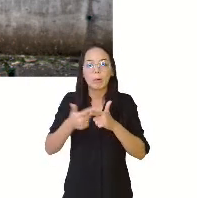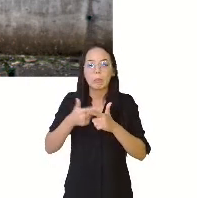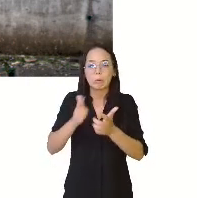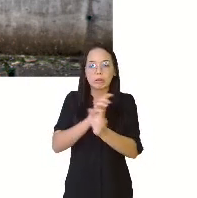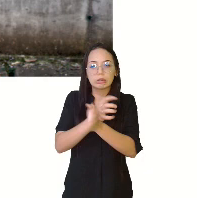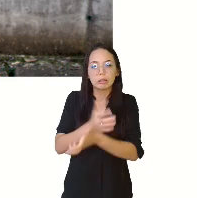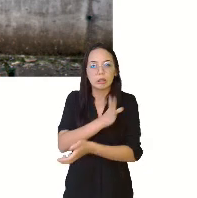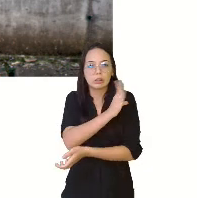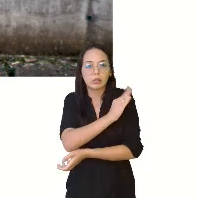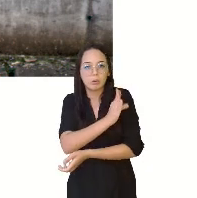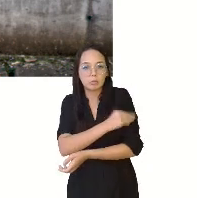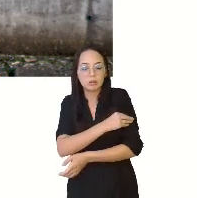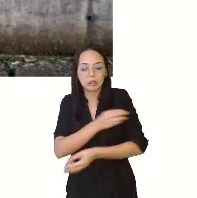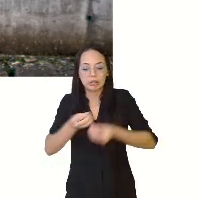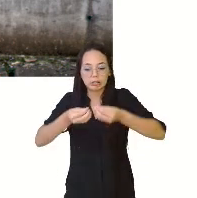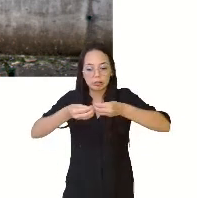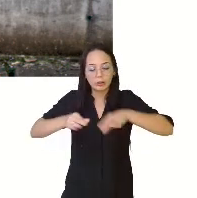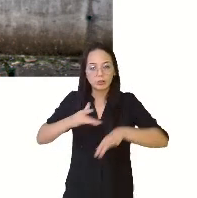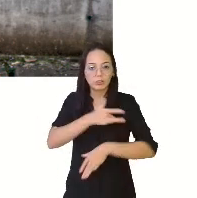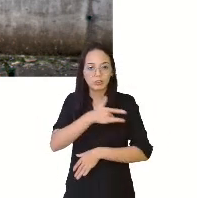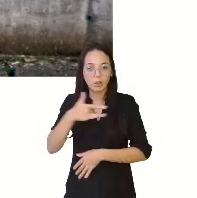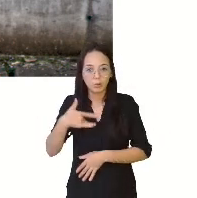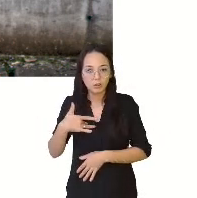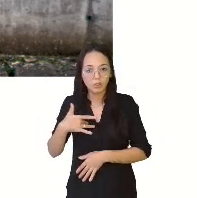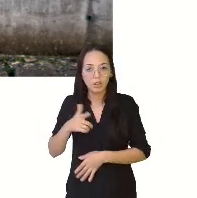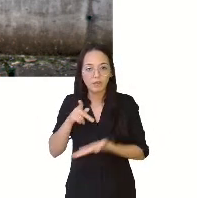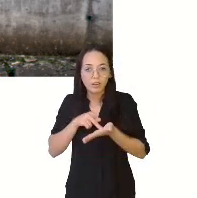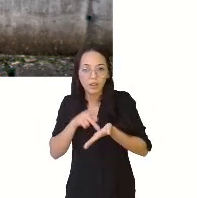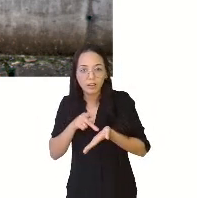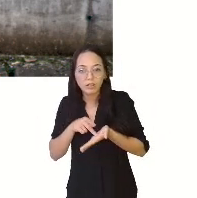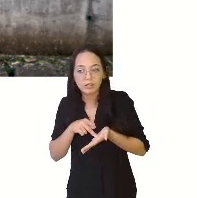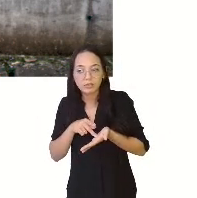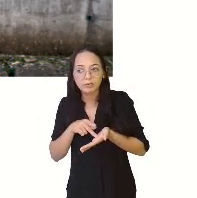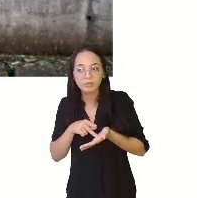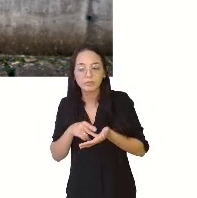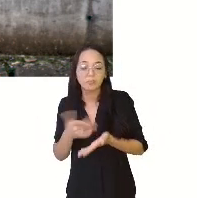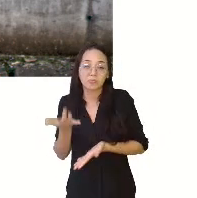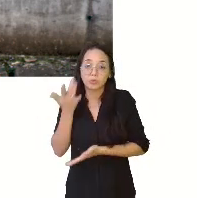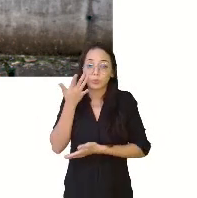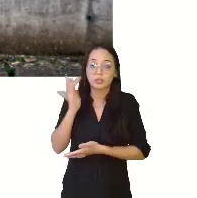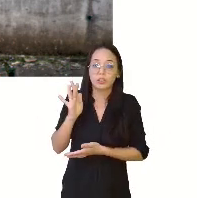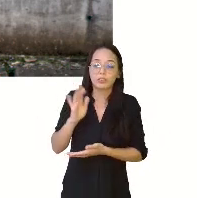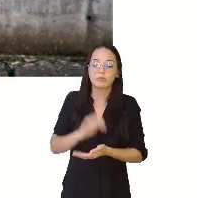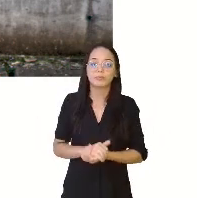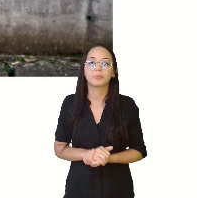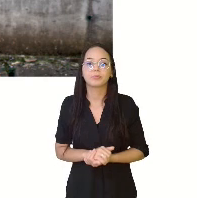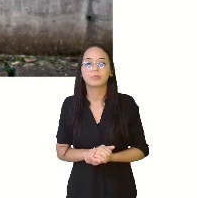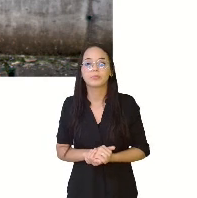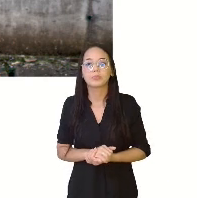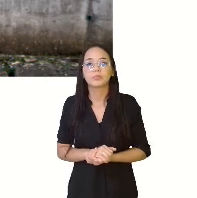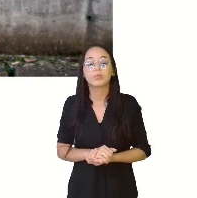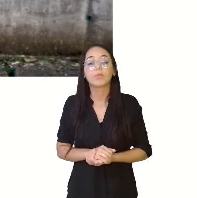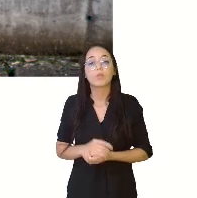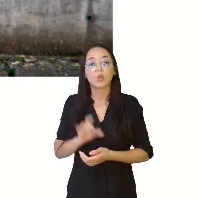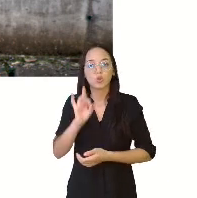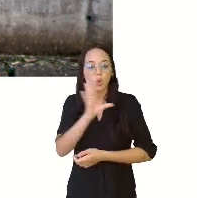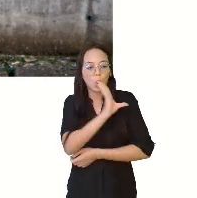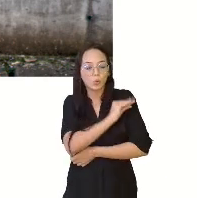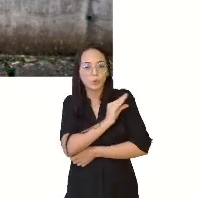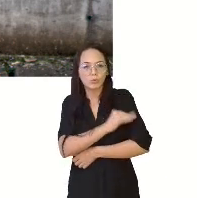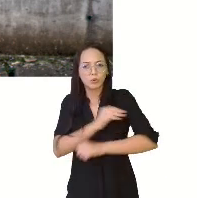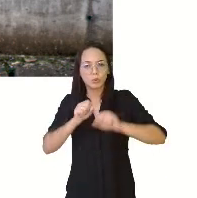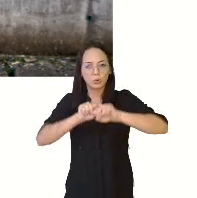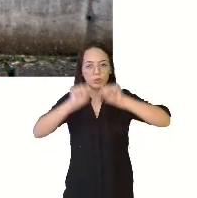e músculos causam prejuízo à saúde. Será verdade? Não sei. Só com os músculos o